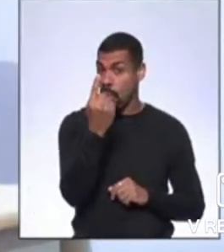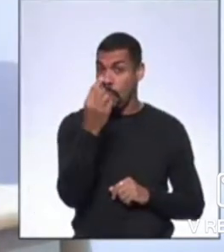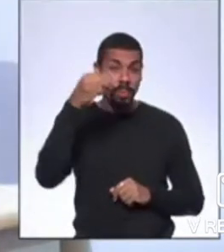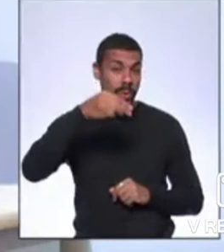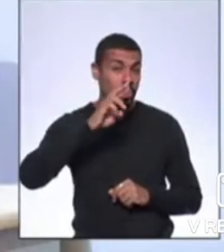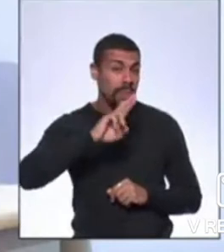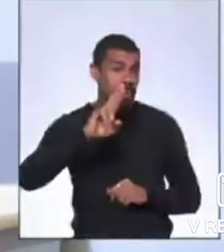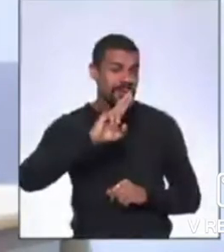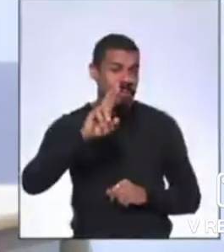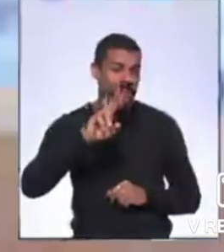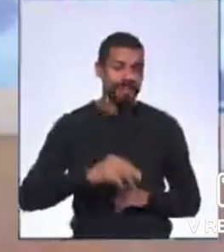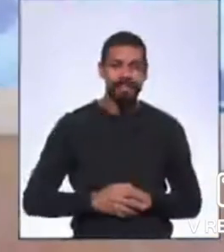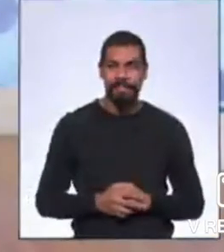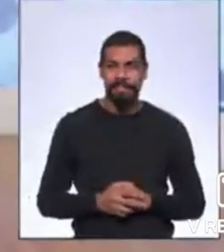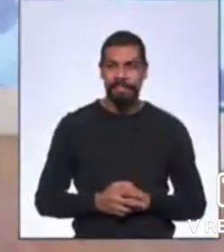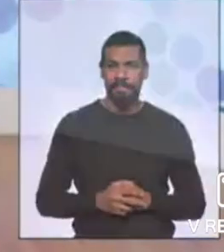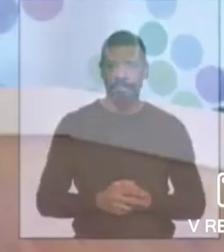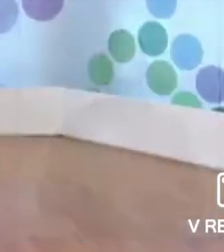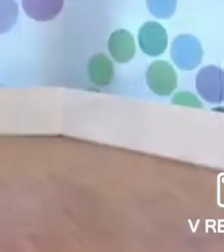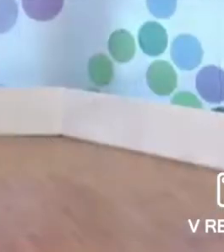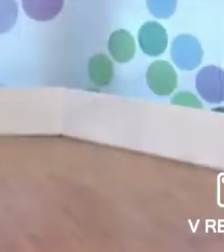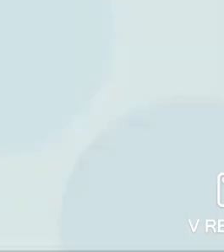vocês pensarem, vamos lá?